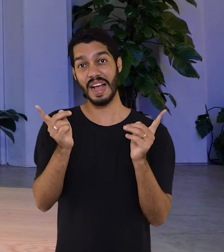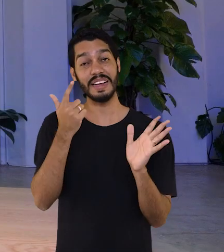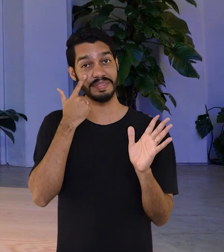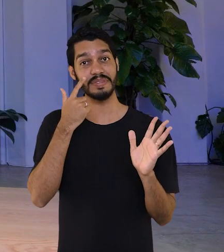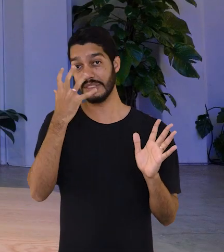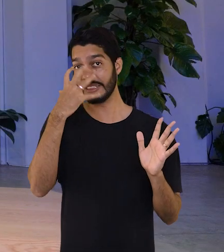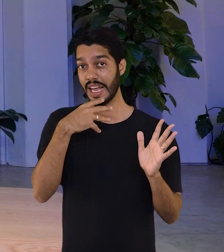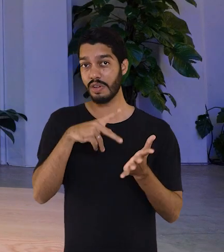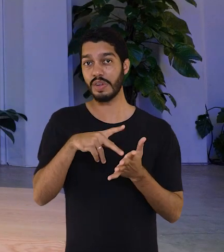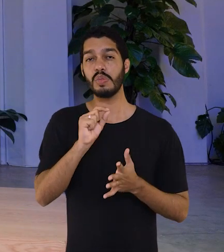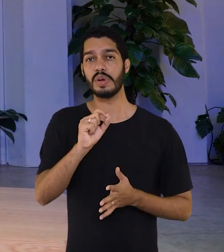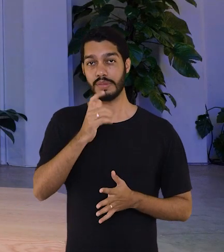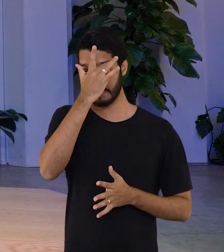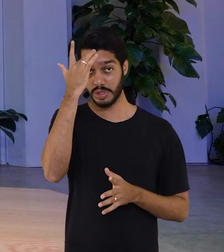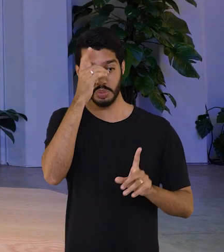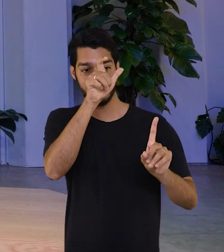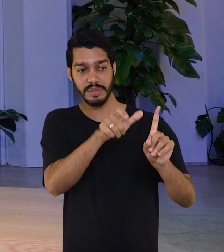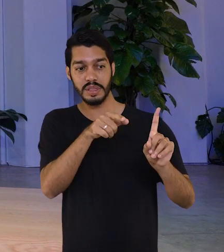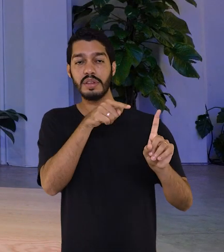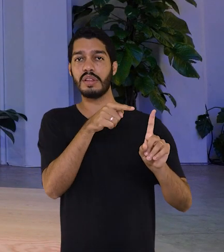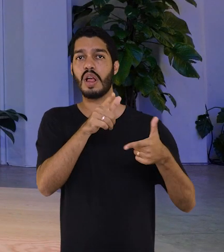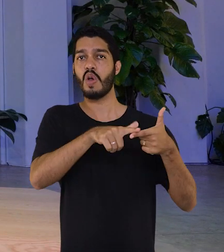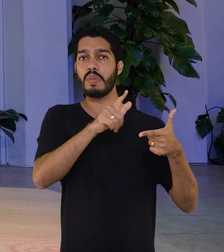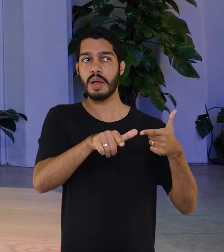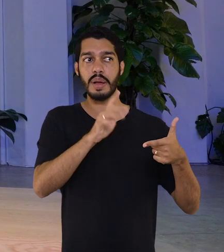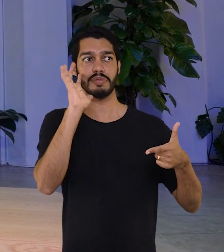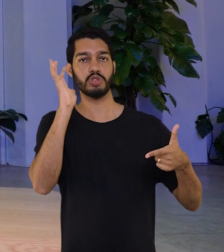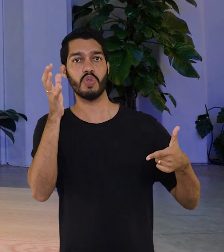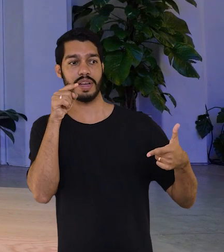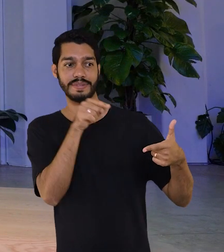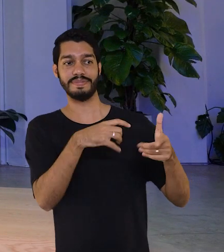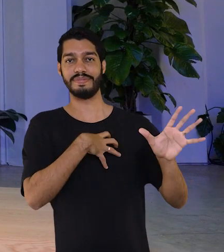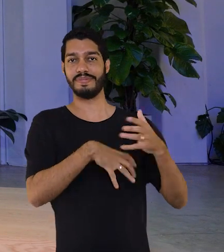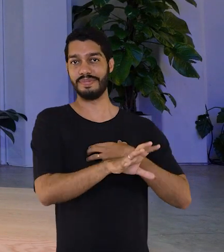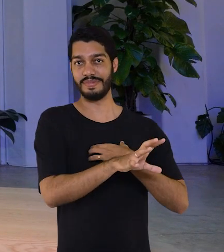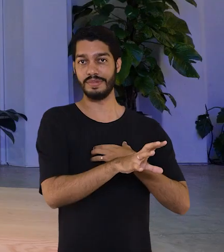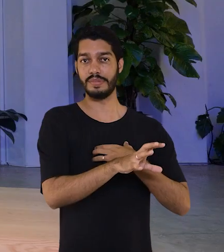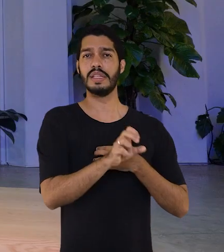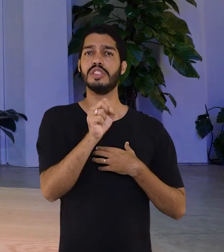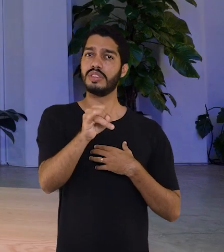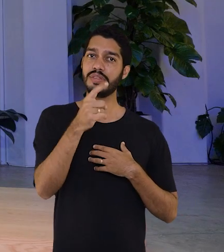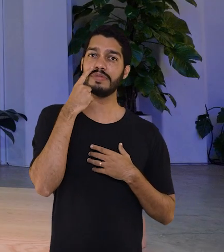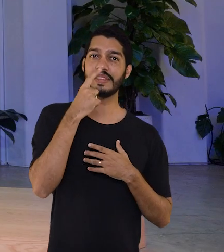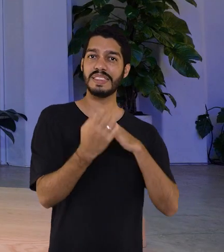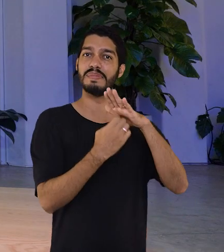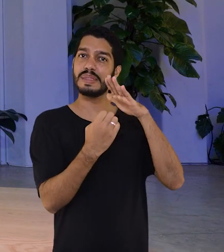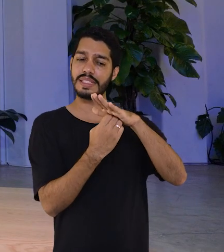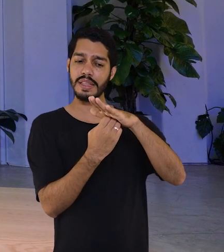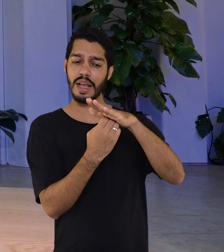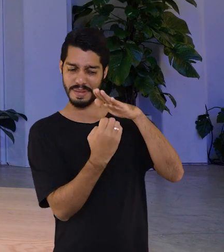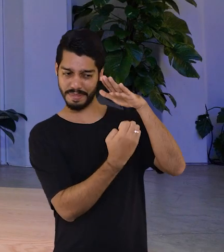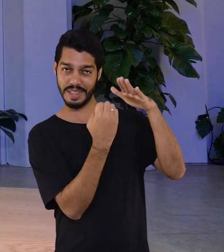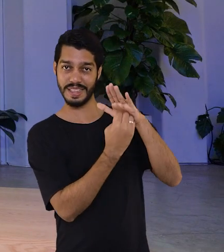Não, mas falando sério, cara, é muito mais a pessoa que está resolvendo o problema do que a solução do problema. Muito mais a pessoa. E se você está vendendo para a empresa, é